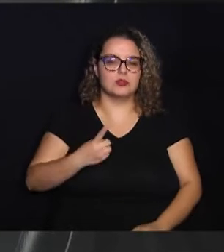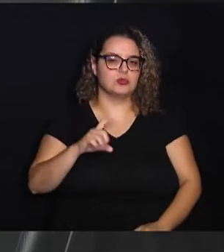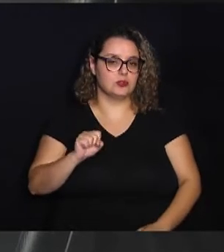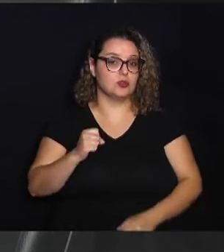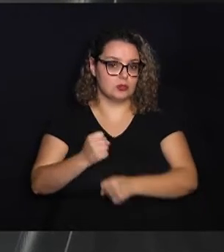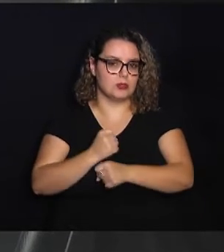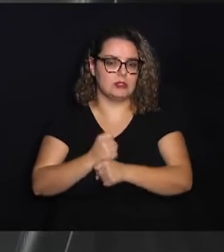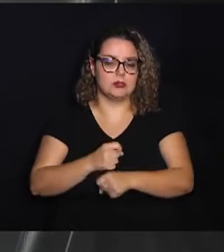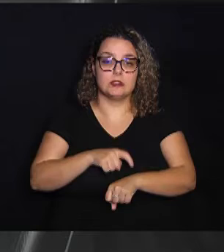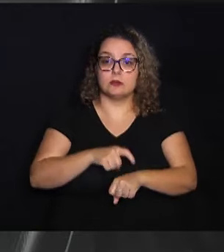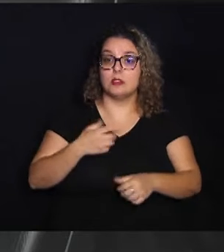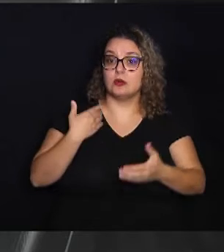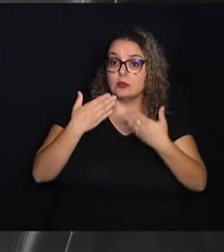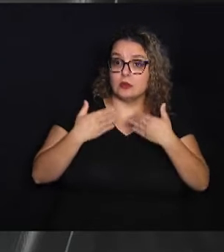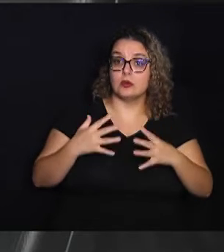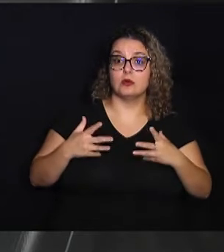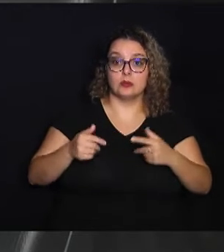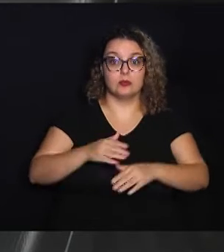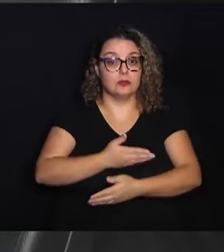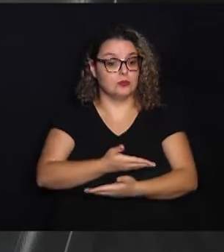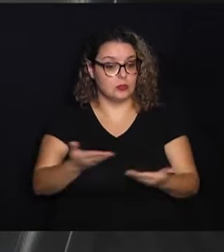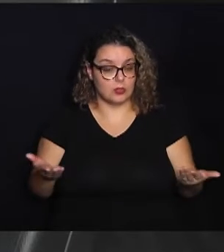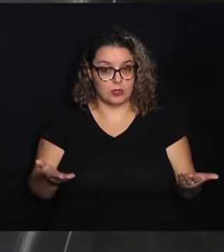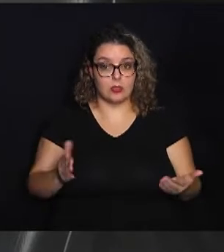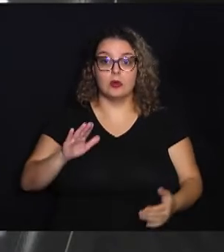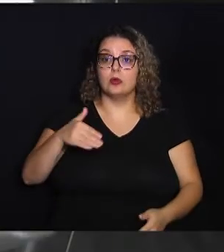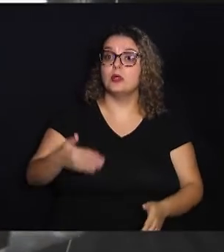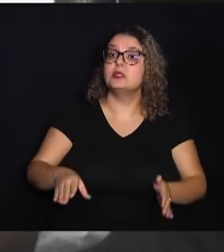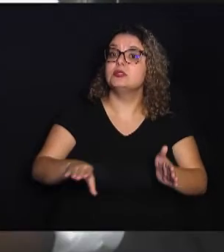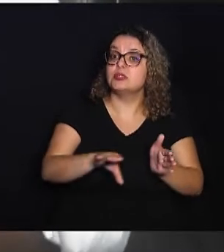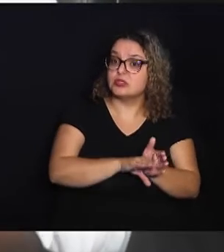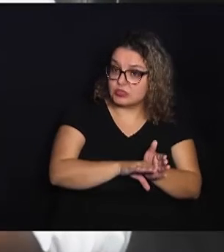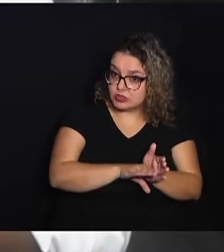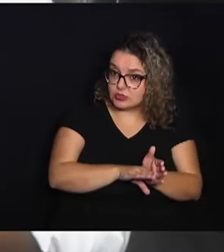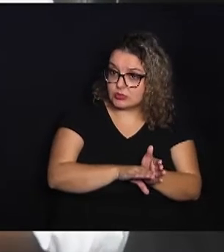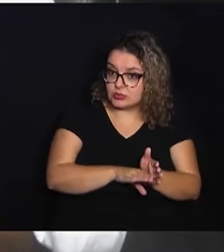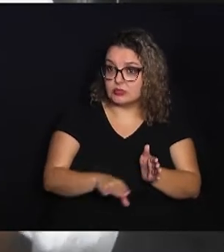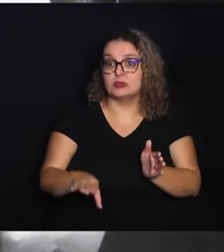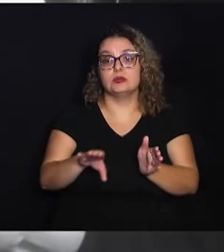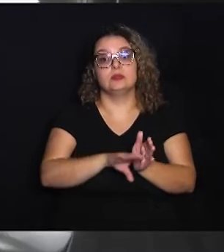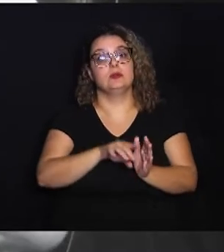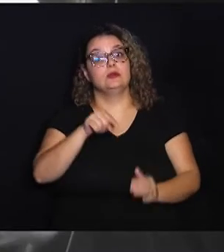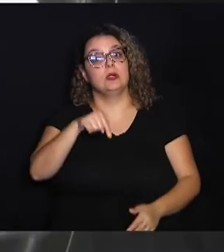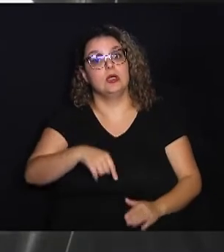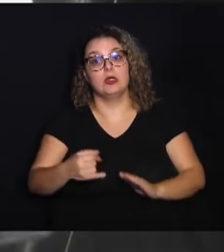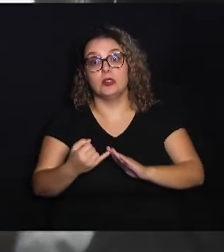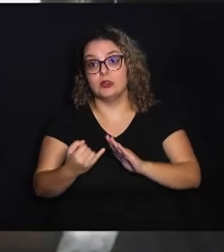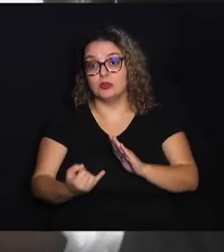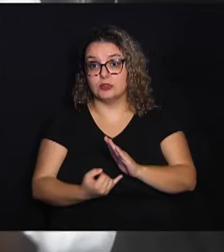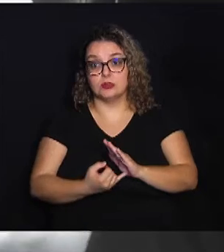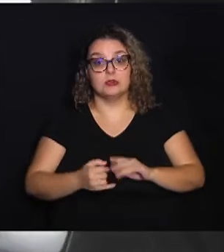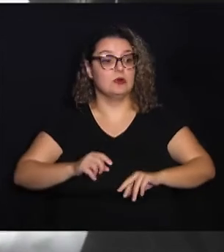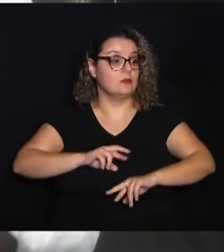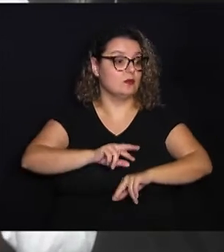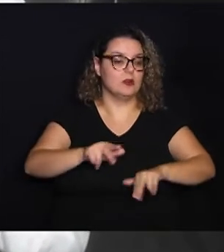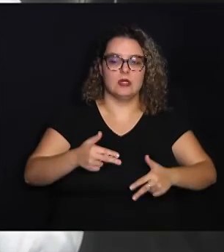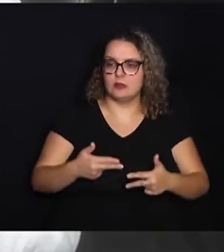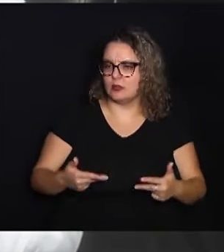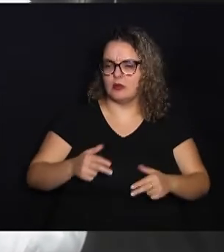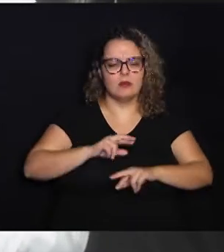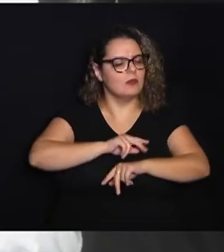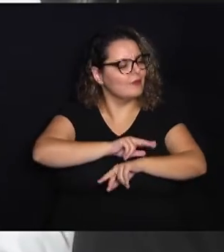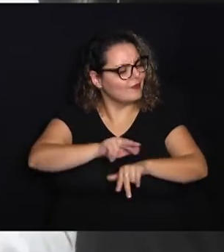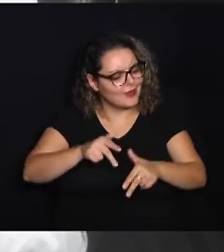todo, sempre que eu conversava com todos eles, quando vocês chegarem, vocês estão chegando aqui na instituição, ela tem muita coisa, mas muita